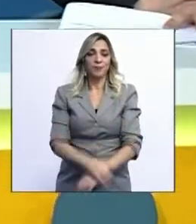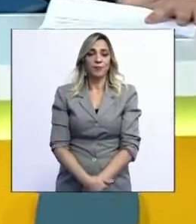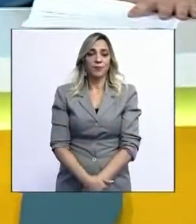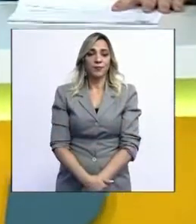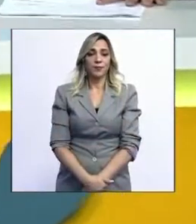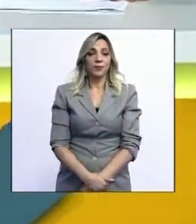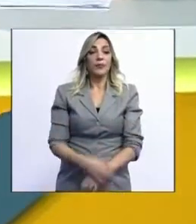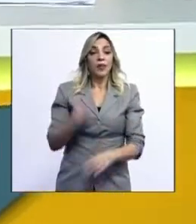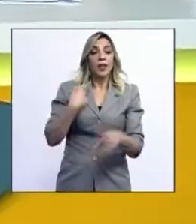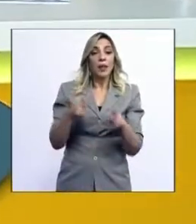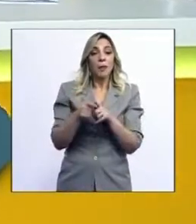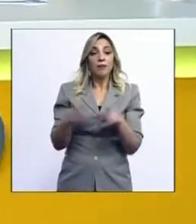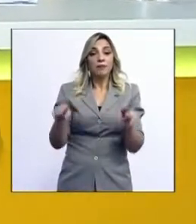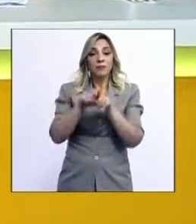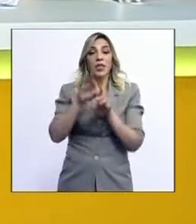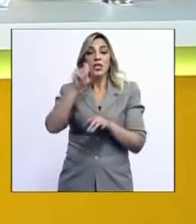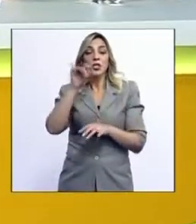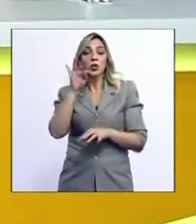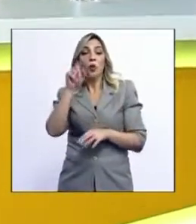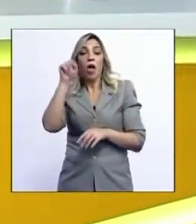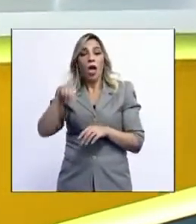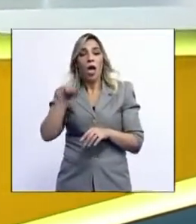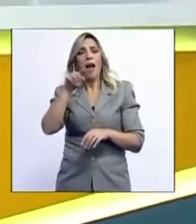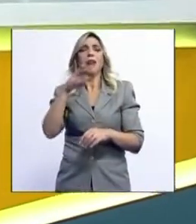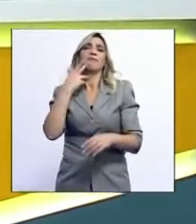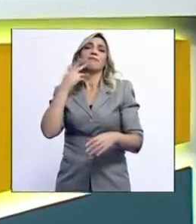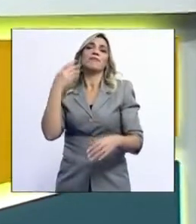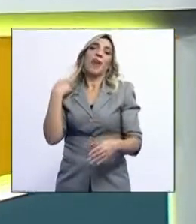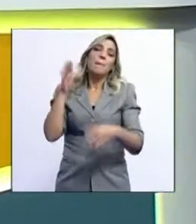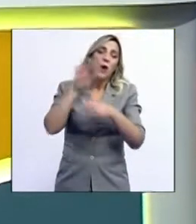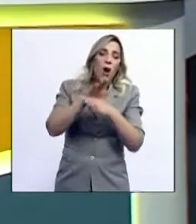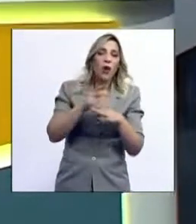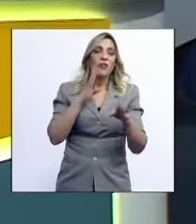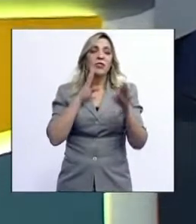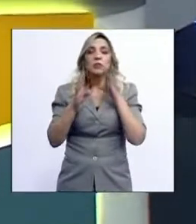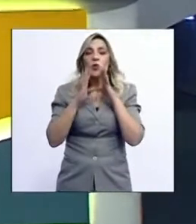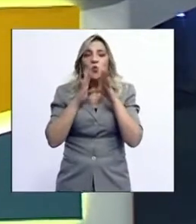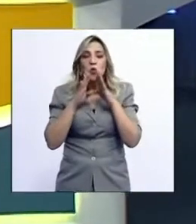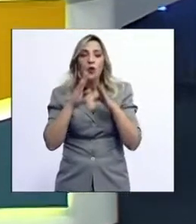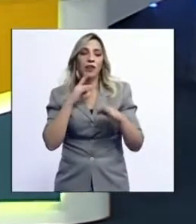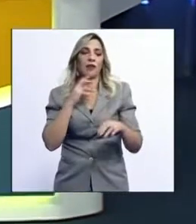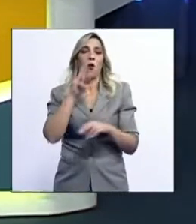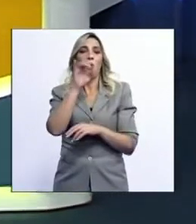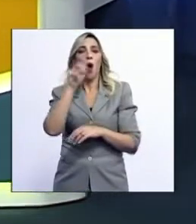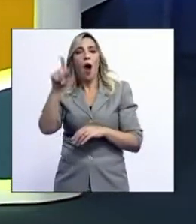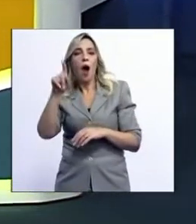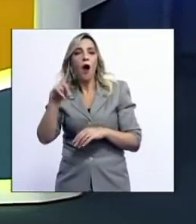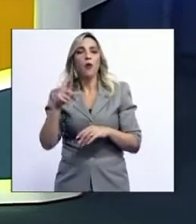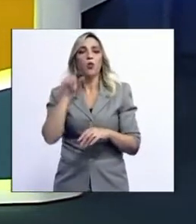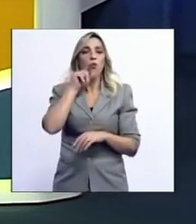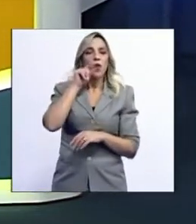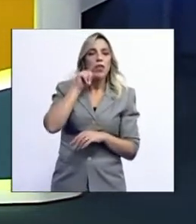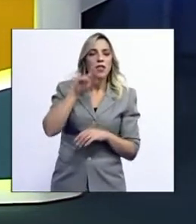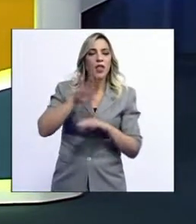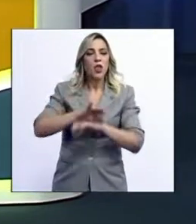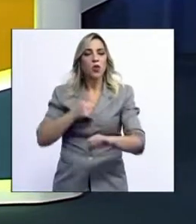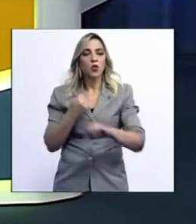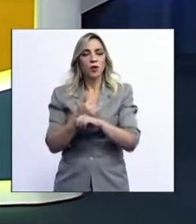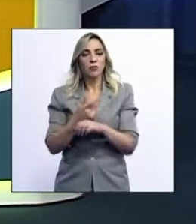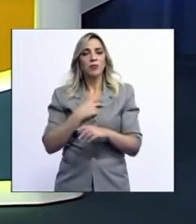nossa parceira Isto É e ao apoio do Facebook, YouTube, Twitter e UOL, que tornaram possível a realização do maior